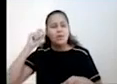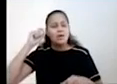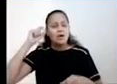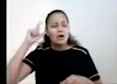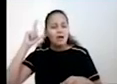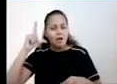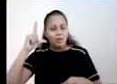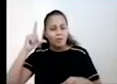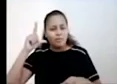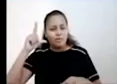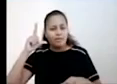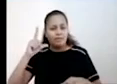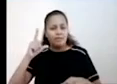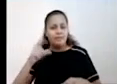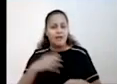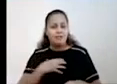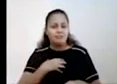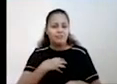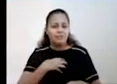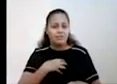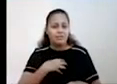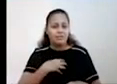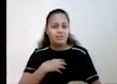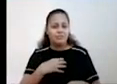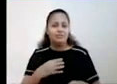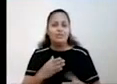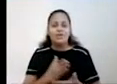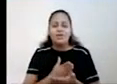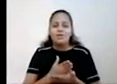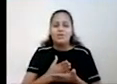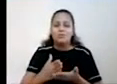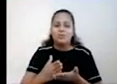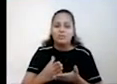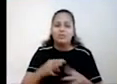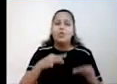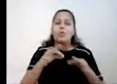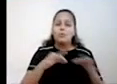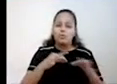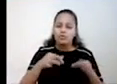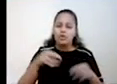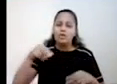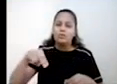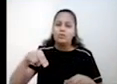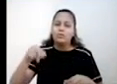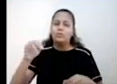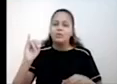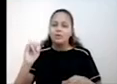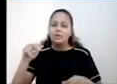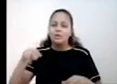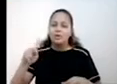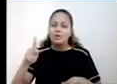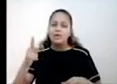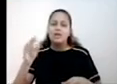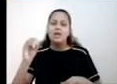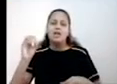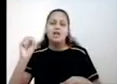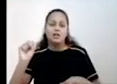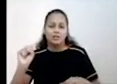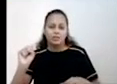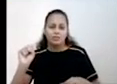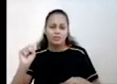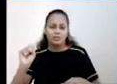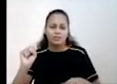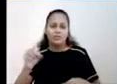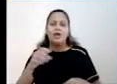capacidade sensorial. Assim nasceu o projeto Ninhos, um projeto que propunha uma série de cabinas de